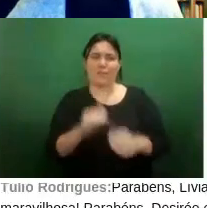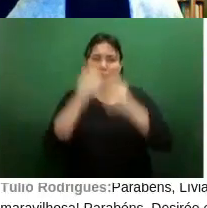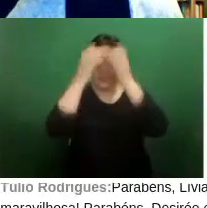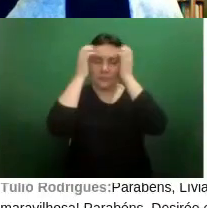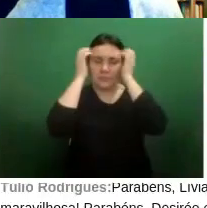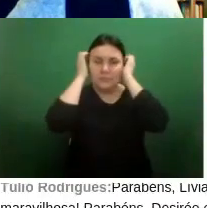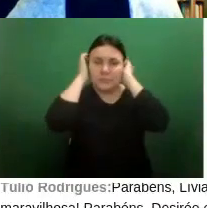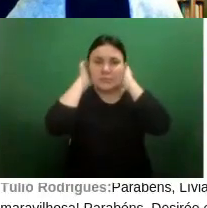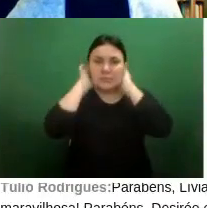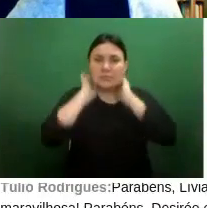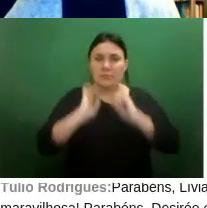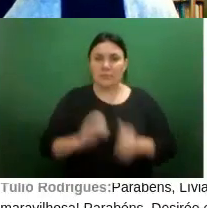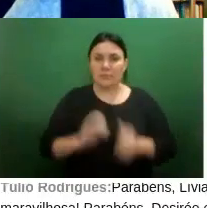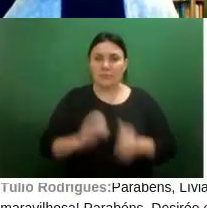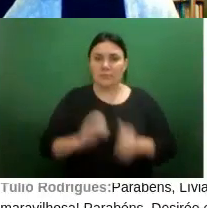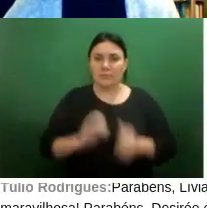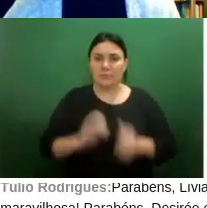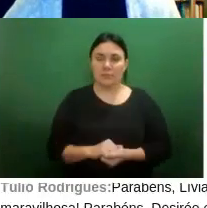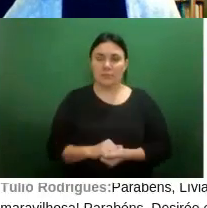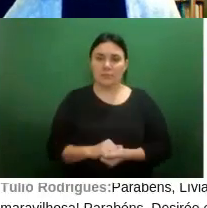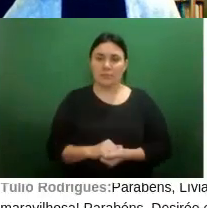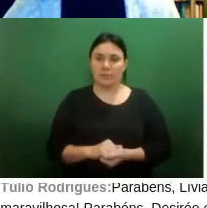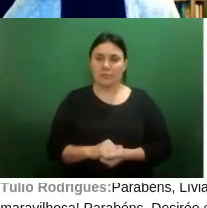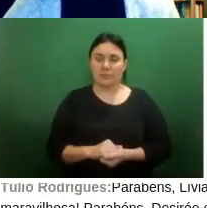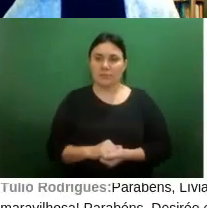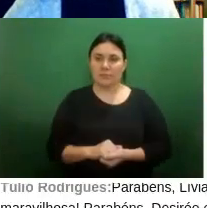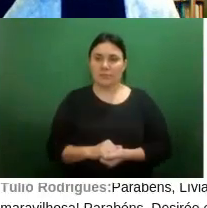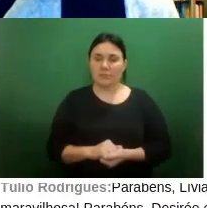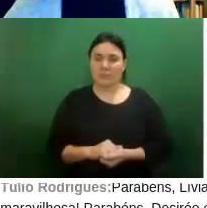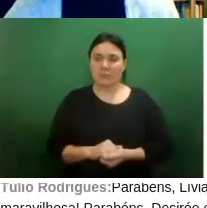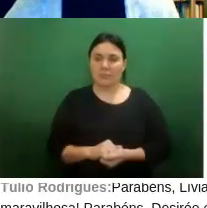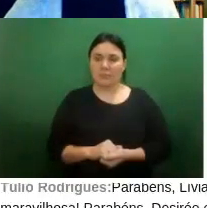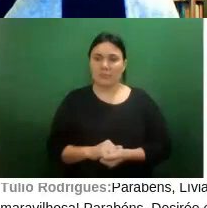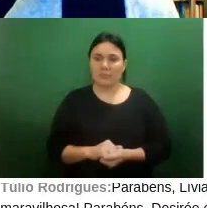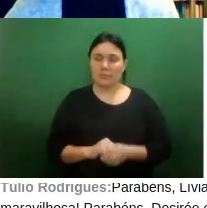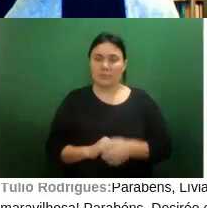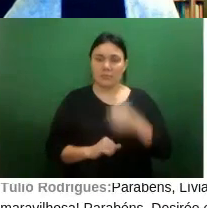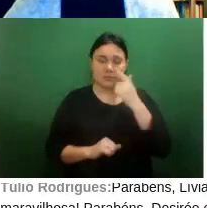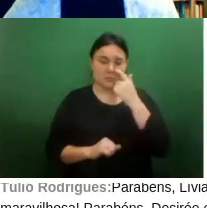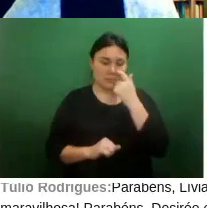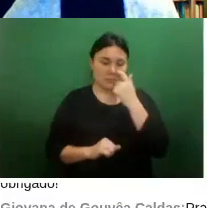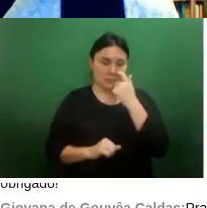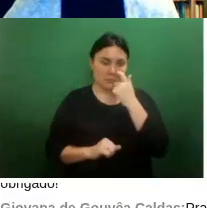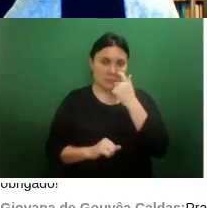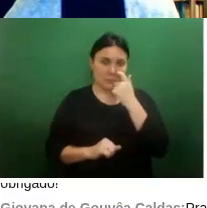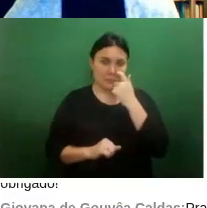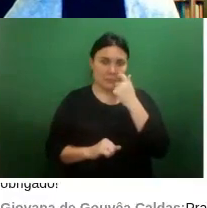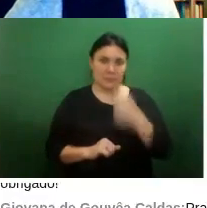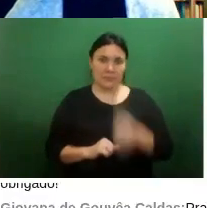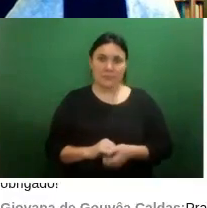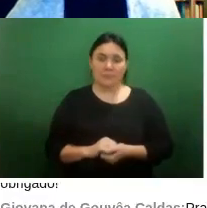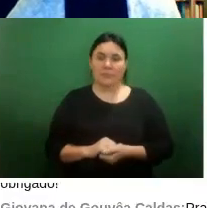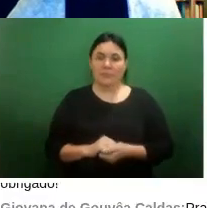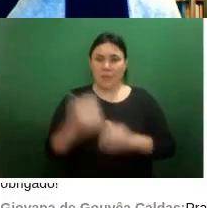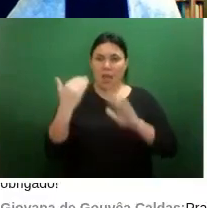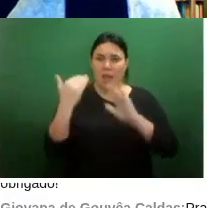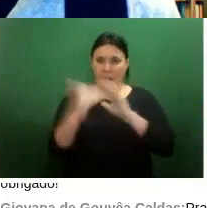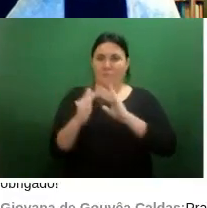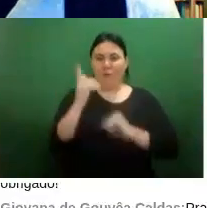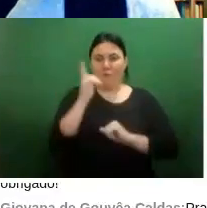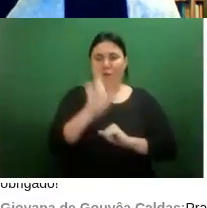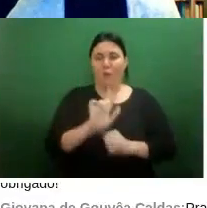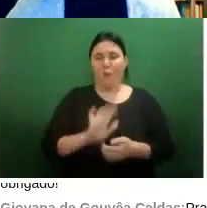Aqui, ó. Aqui. Agora enviar. Isso